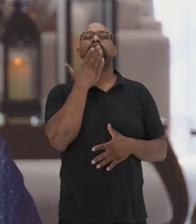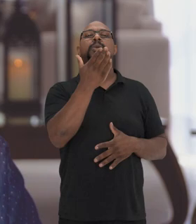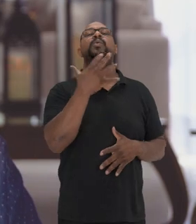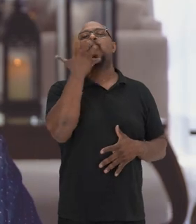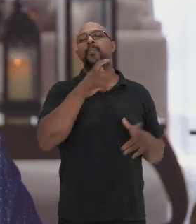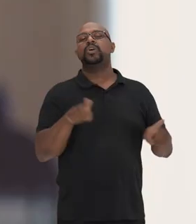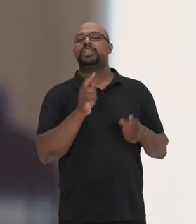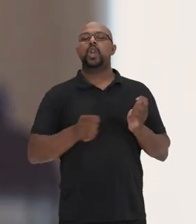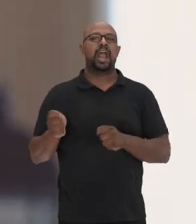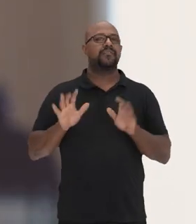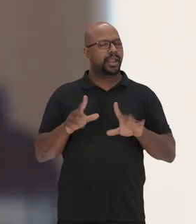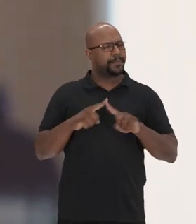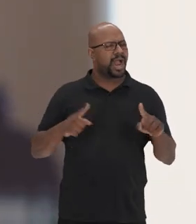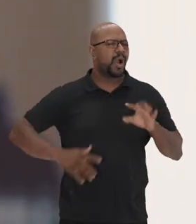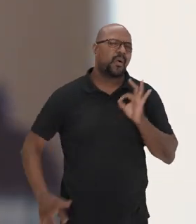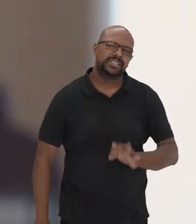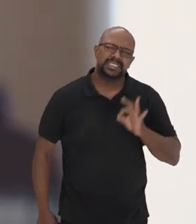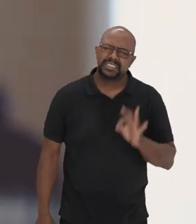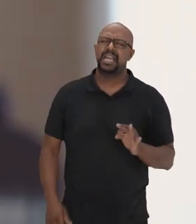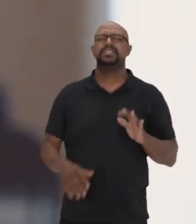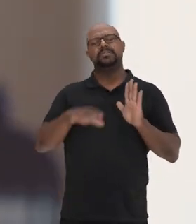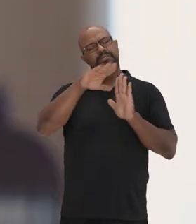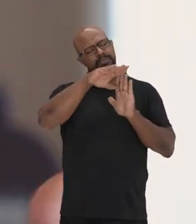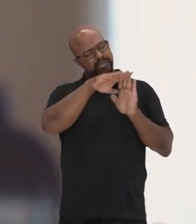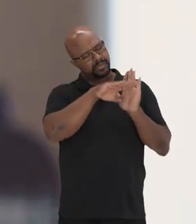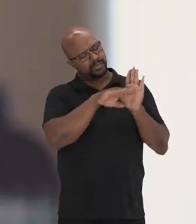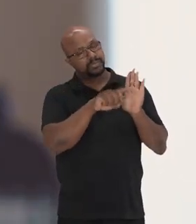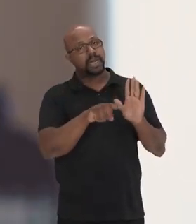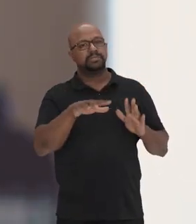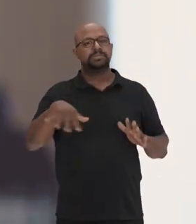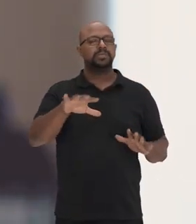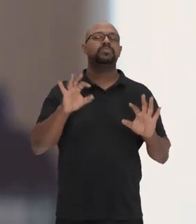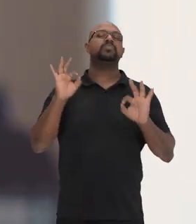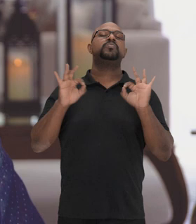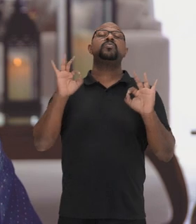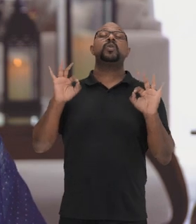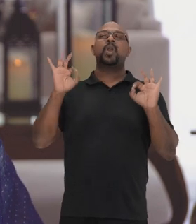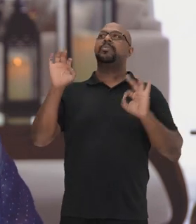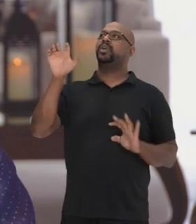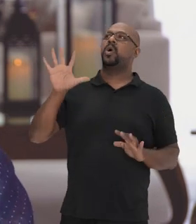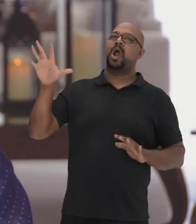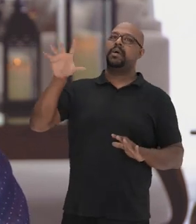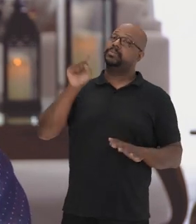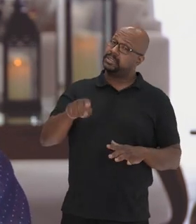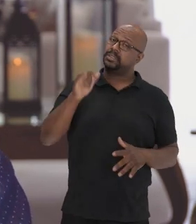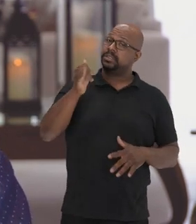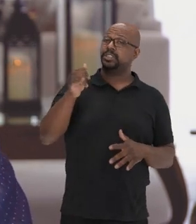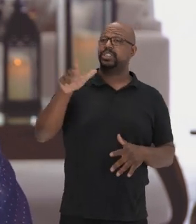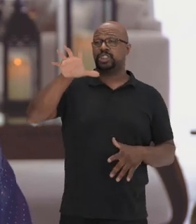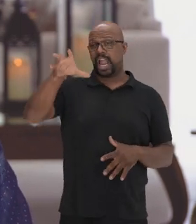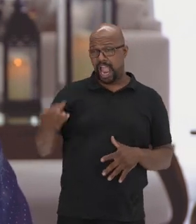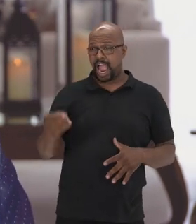eles tocavam mas certamente o repertório remetia aos salões nobres da Europa Mas isso é um relato de